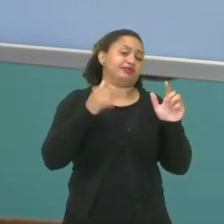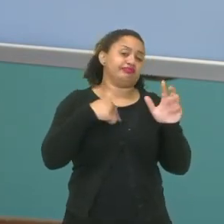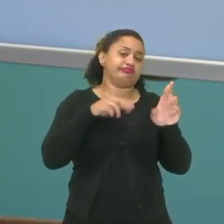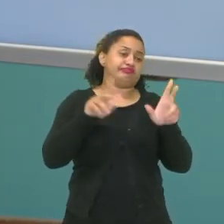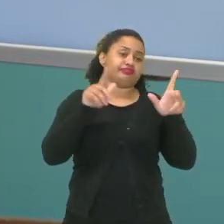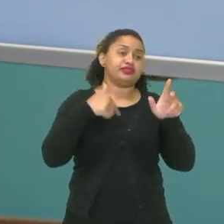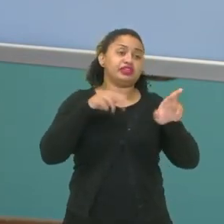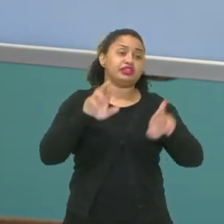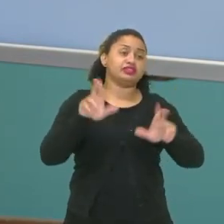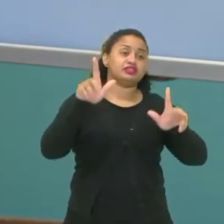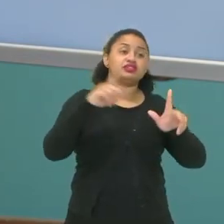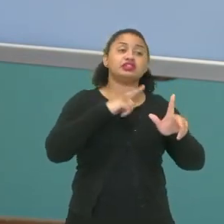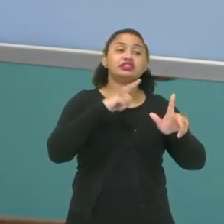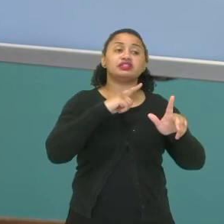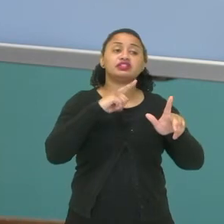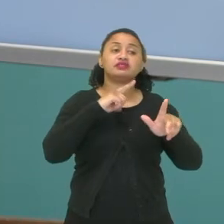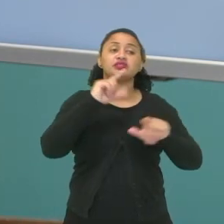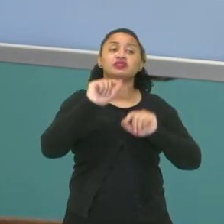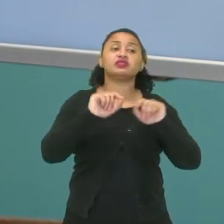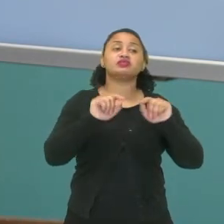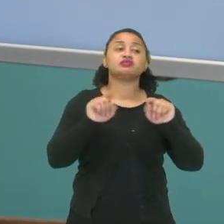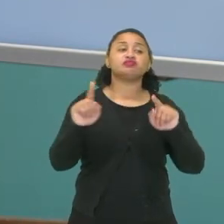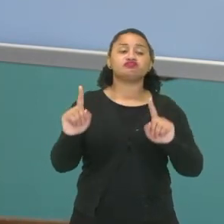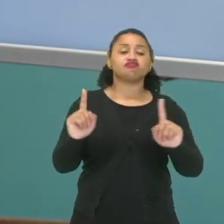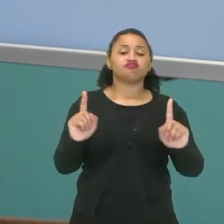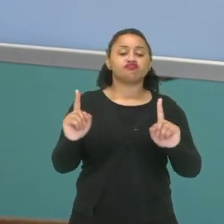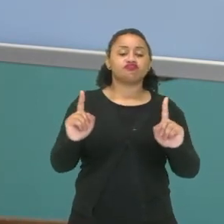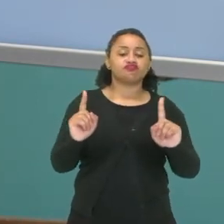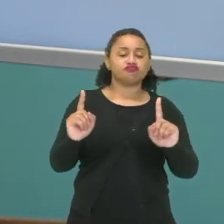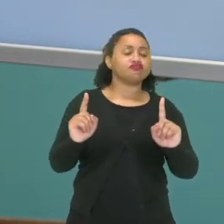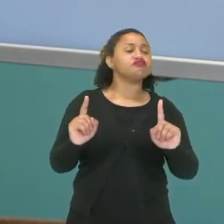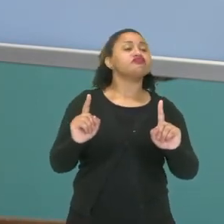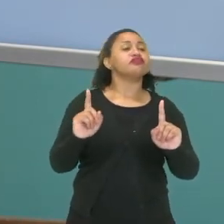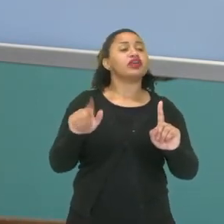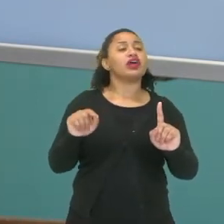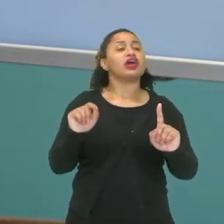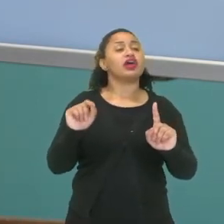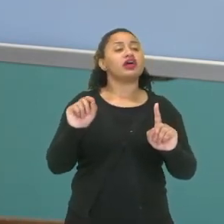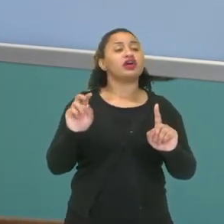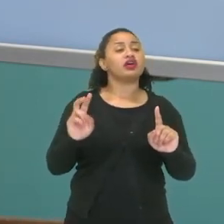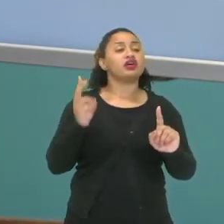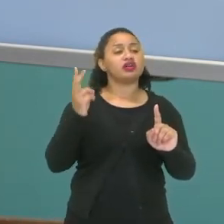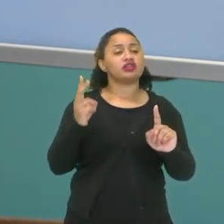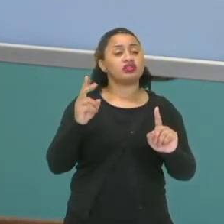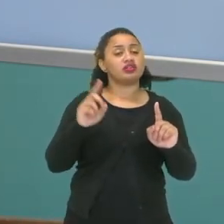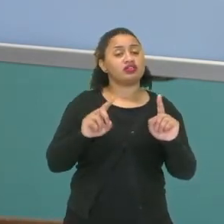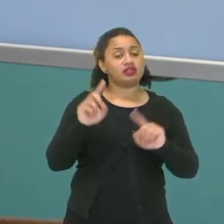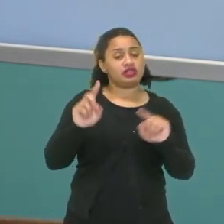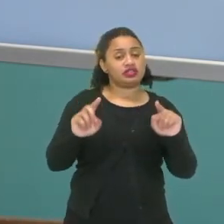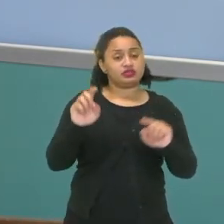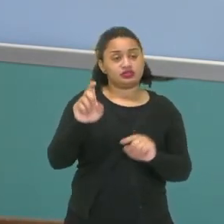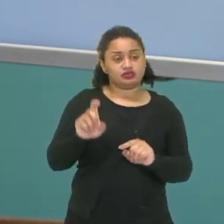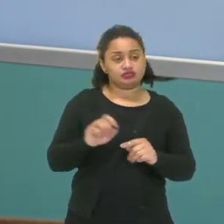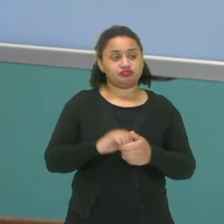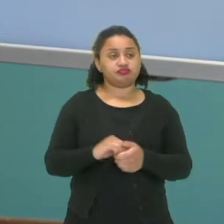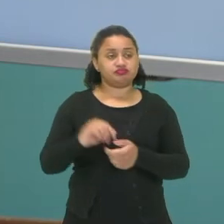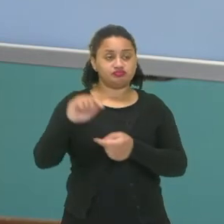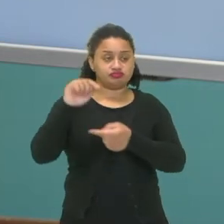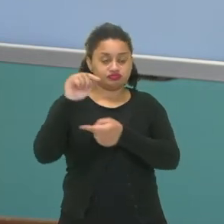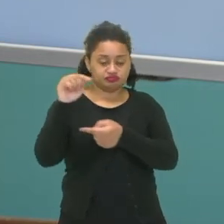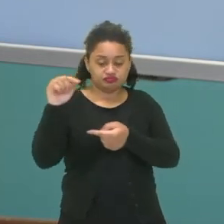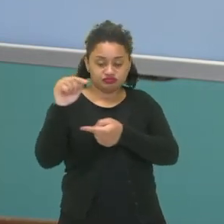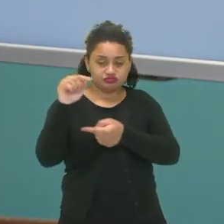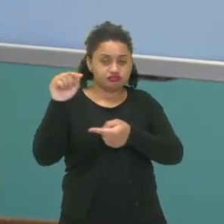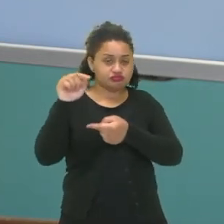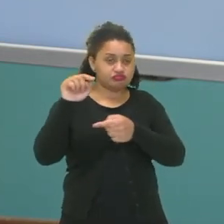entre essa posição e essa vai dar exatamente a variação de x. A distância desse